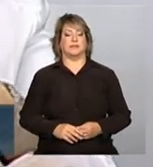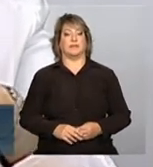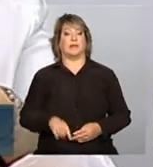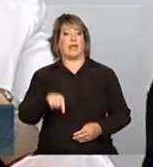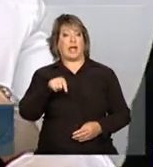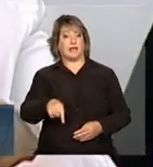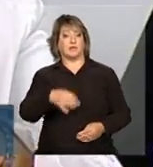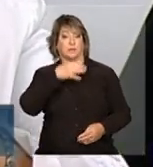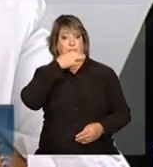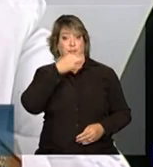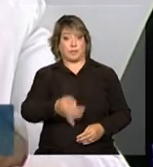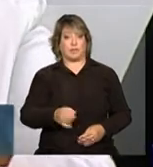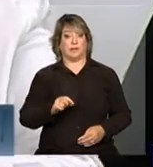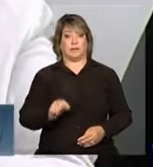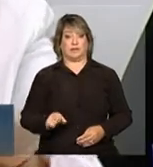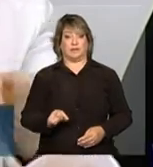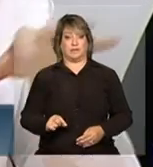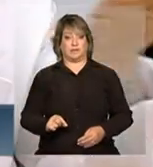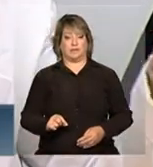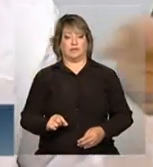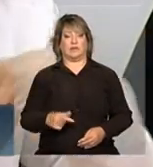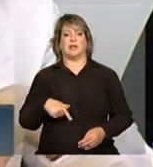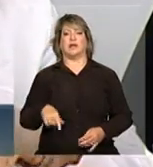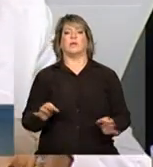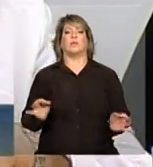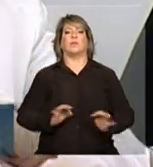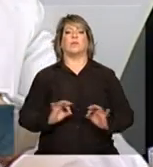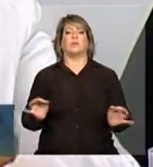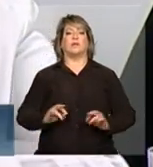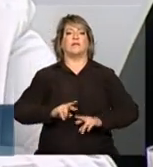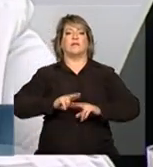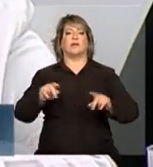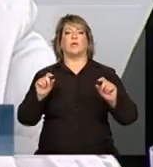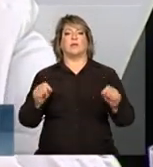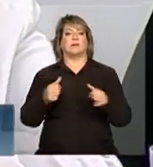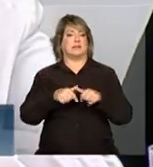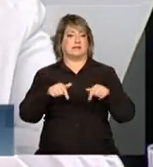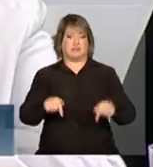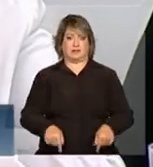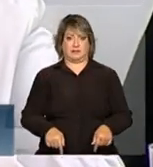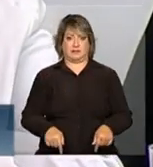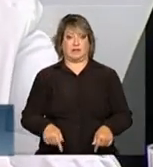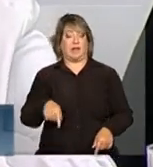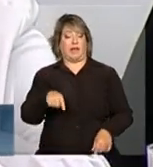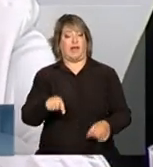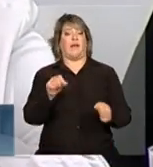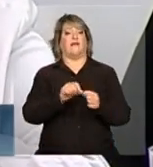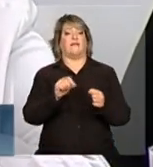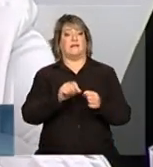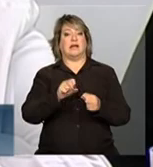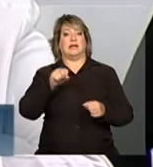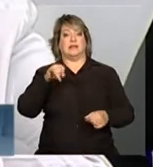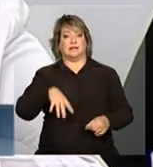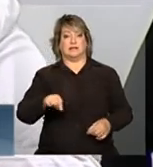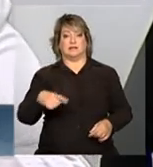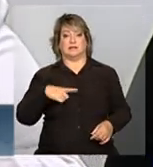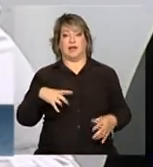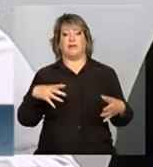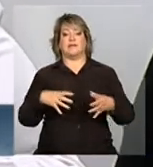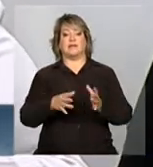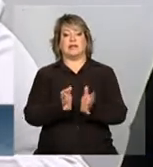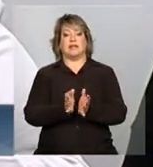Essa proposta ela não é nada diferente disso que está aqui. Ela faz, sim, o diagnóstico e